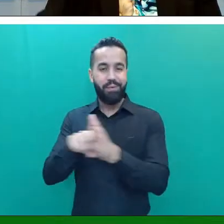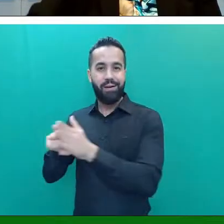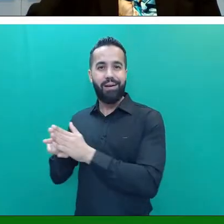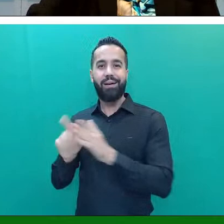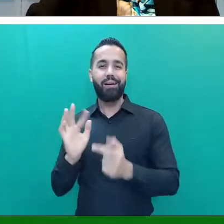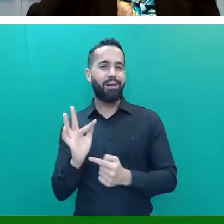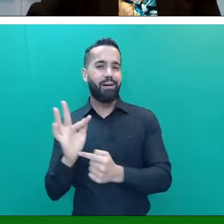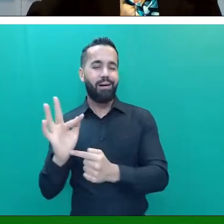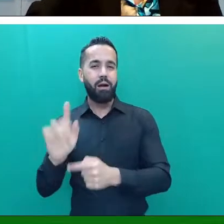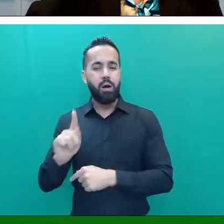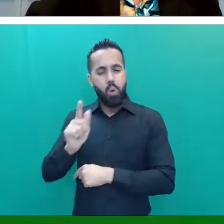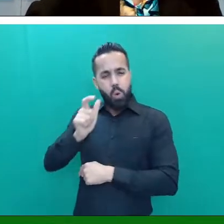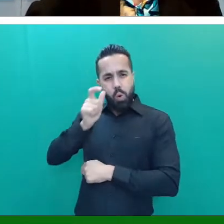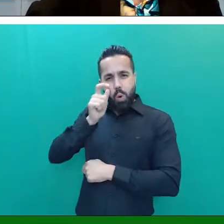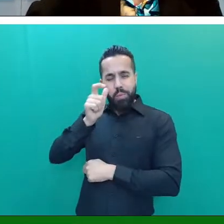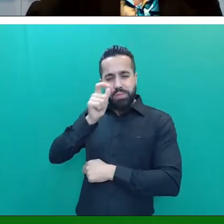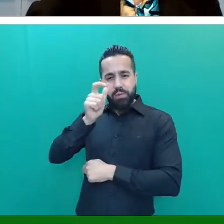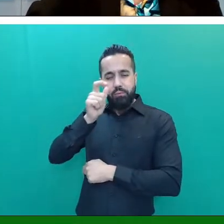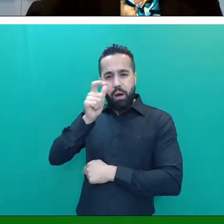observar comparativamente